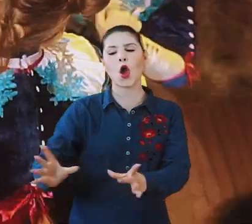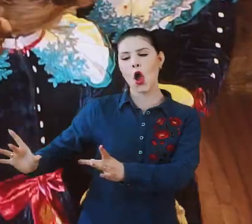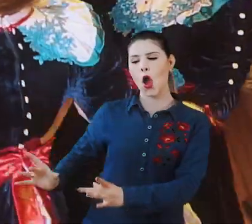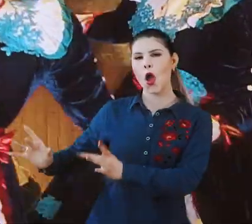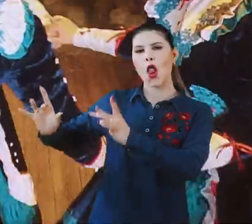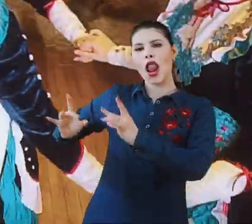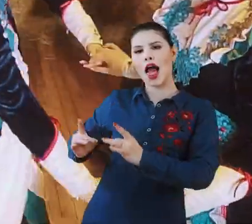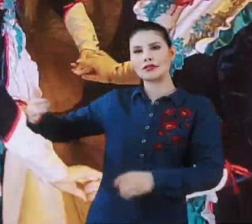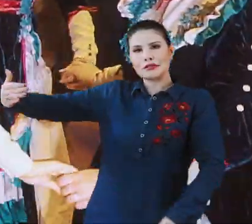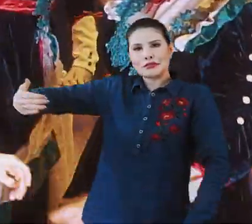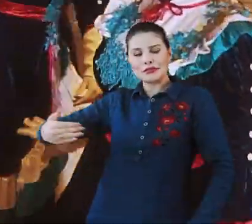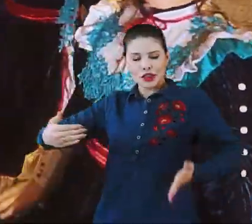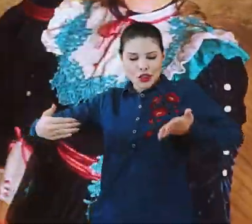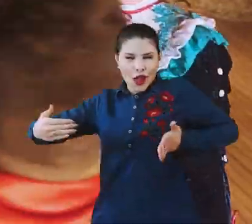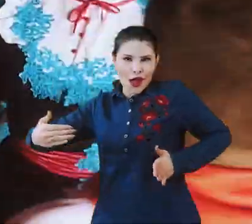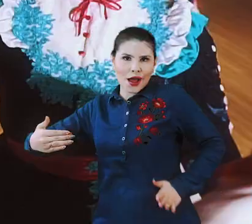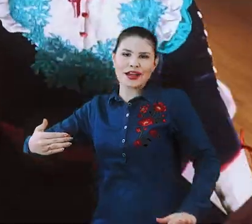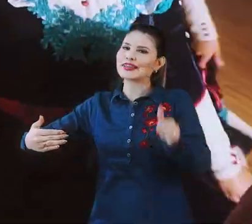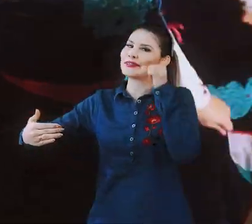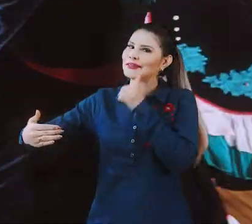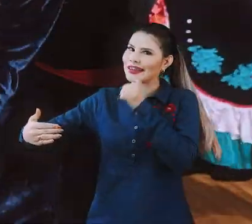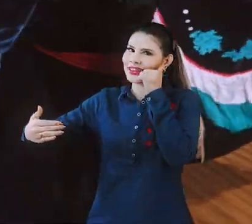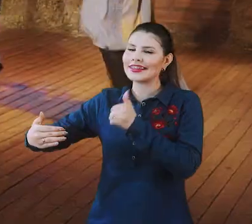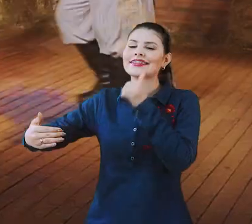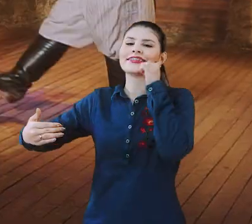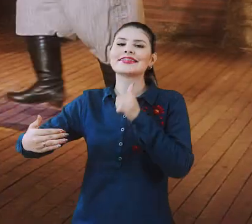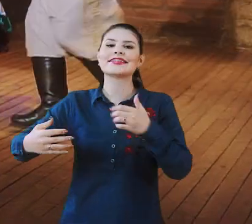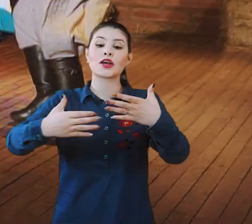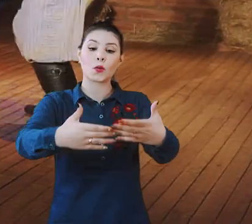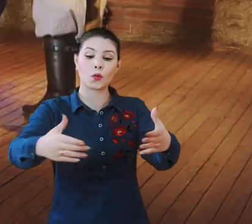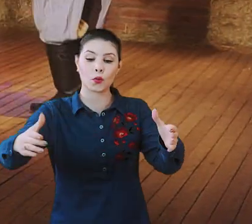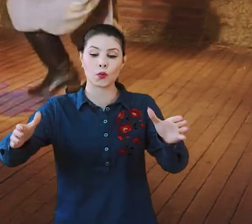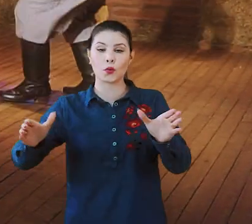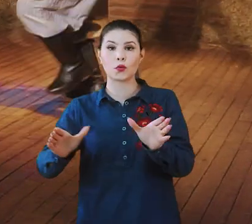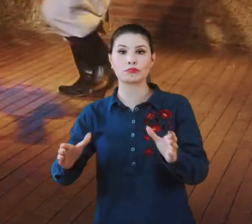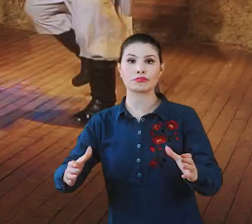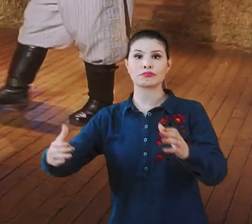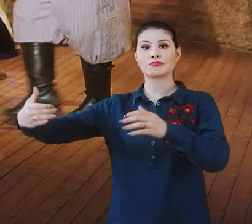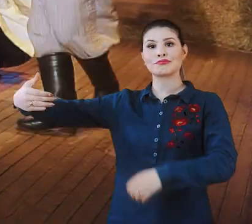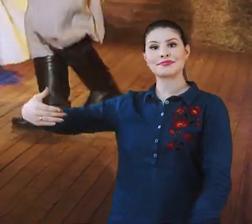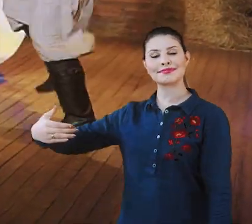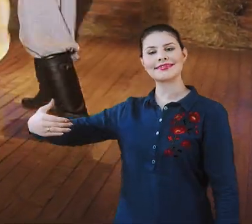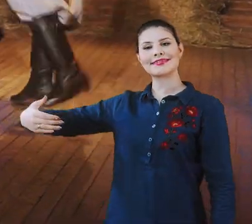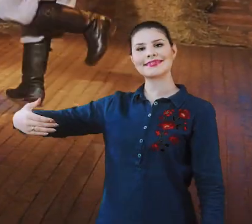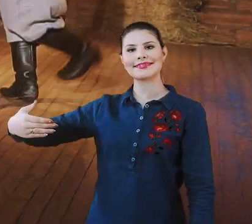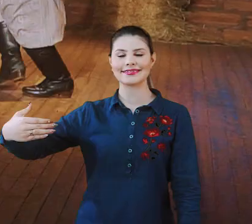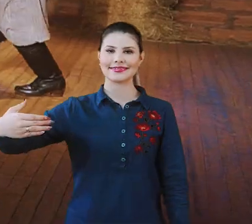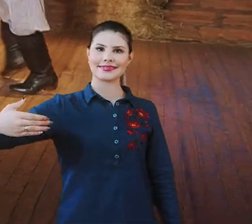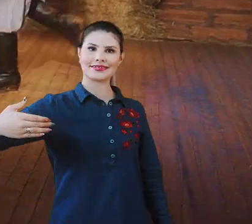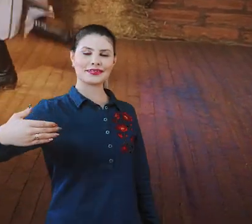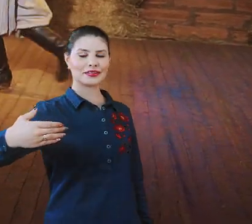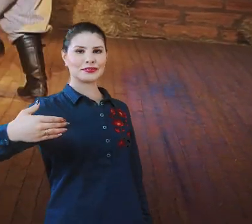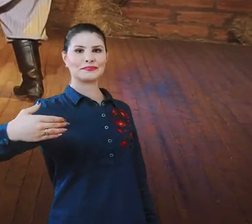pendurado na cintura das chinocas. Balaio, meu bem, balaio, sim, a balaio